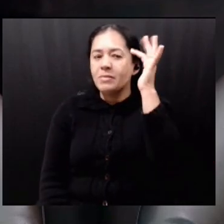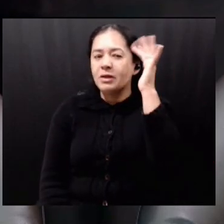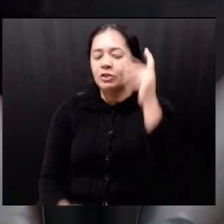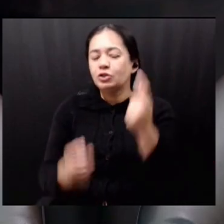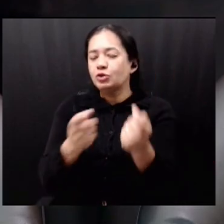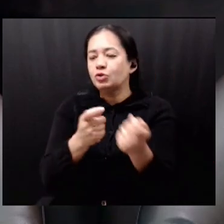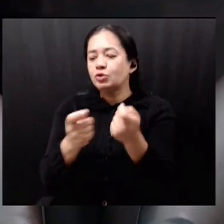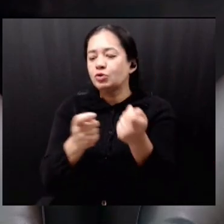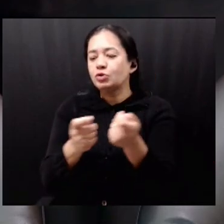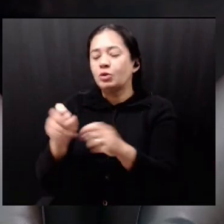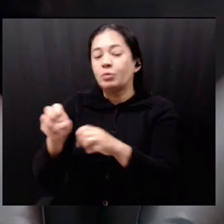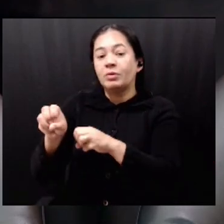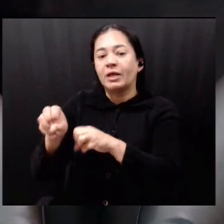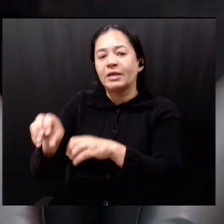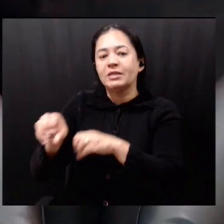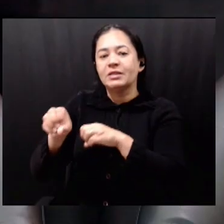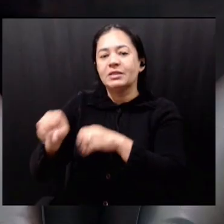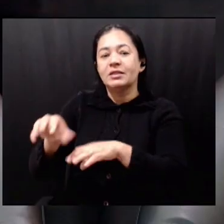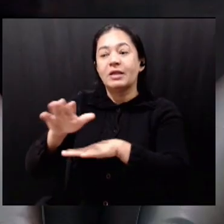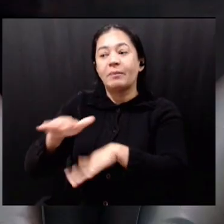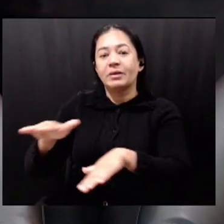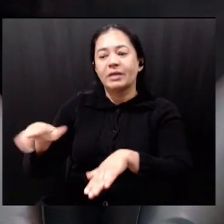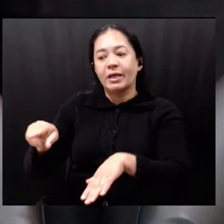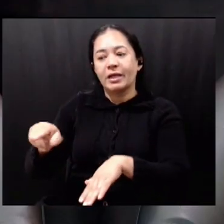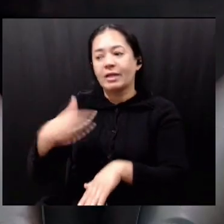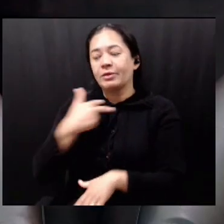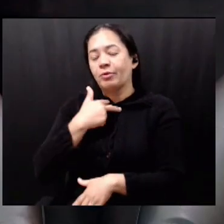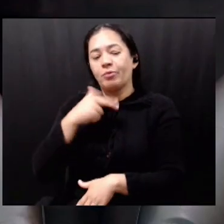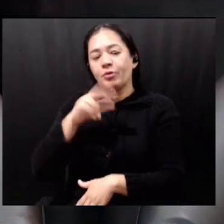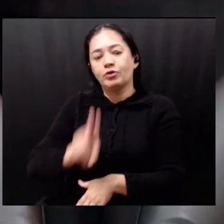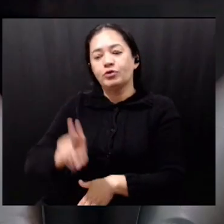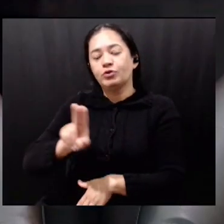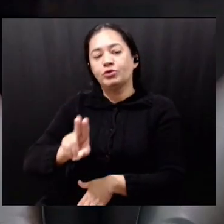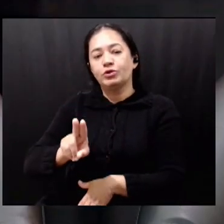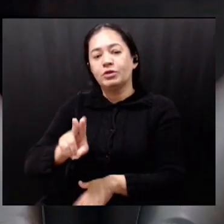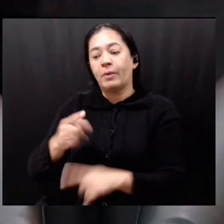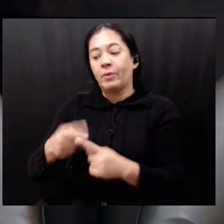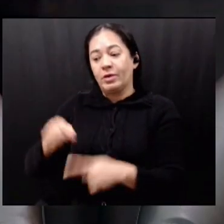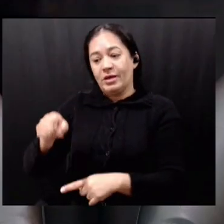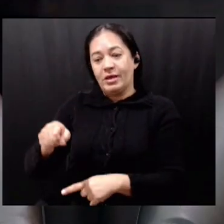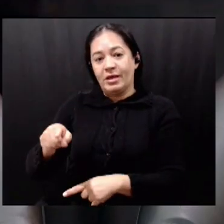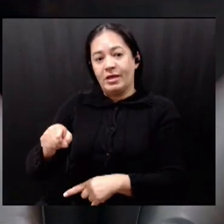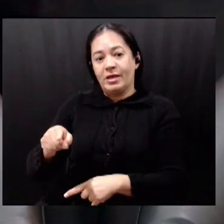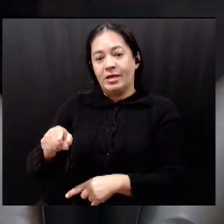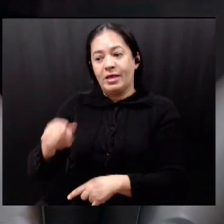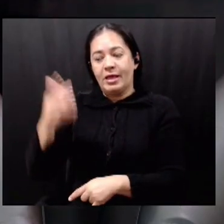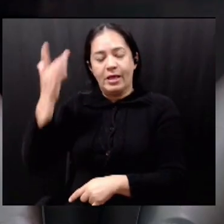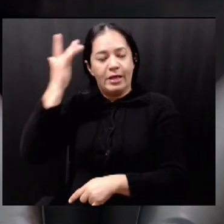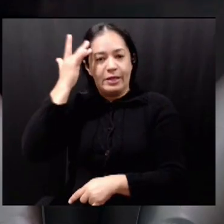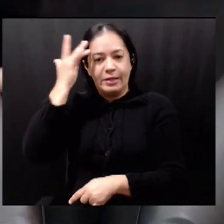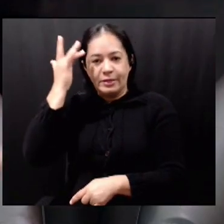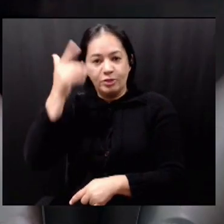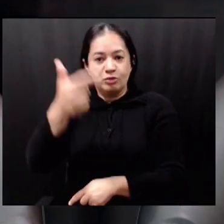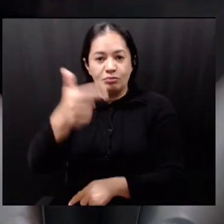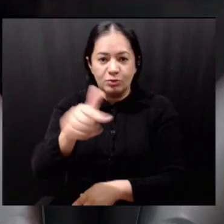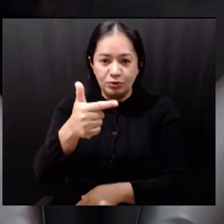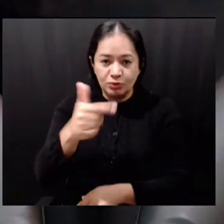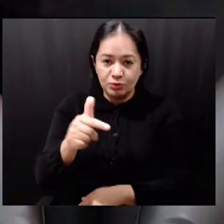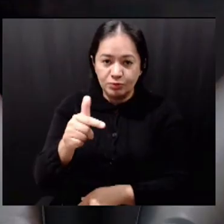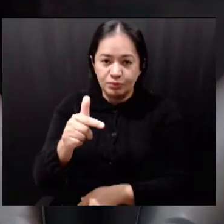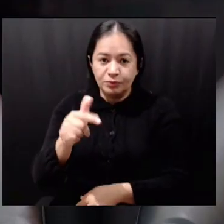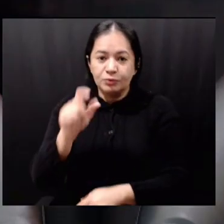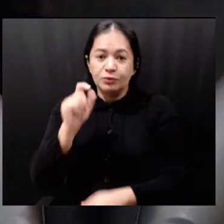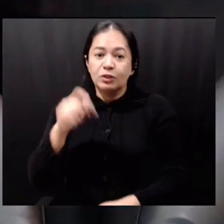criança, de que ela não pode usar aquele celular porque ela ainda não tem compreensão, né, do que a gente está